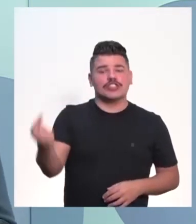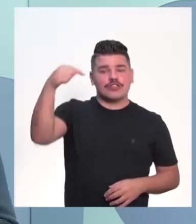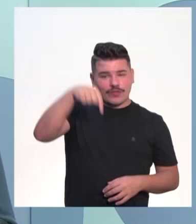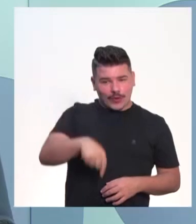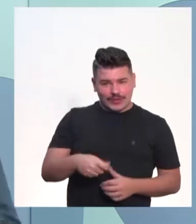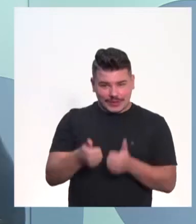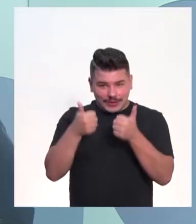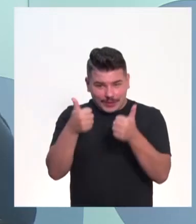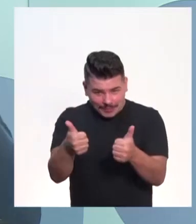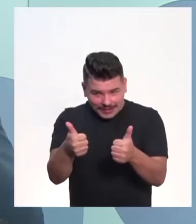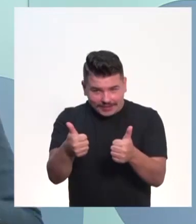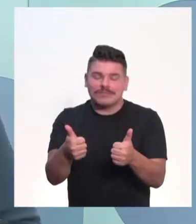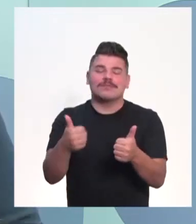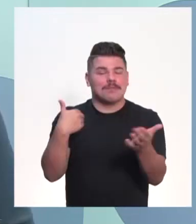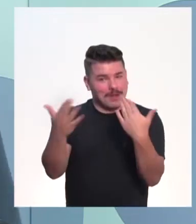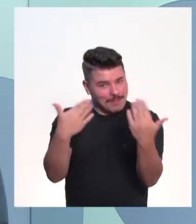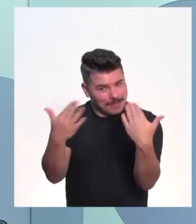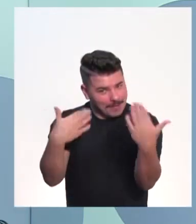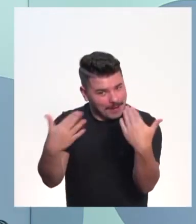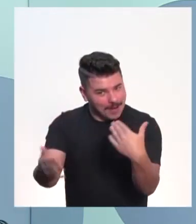Tudo bem? Até lá!